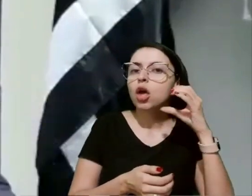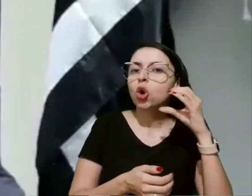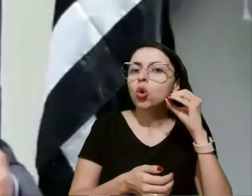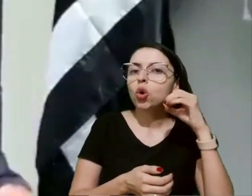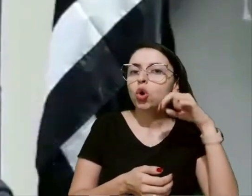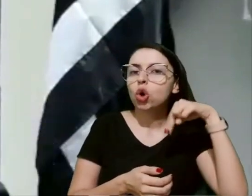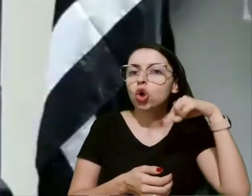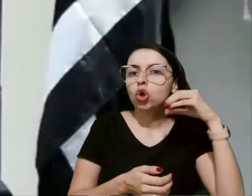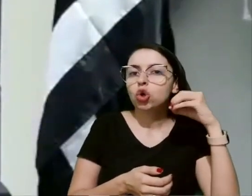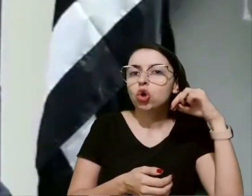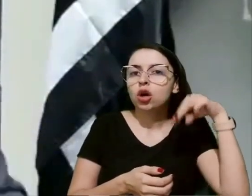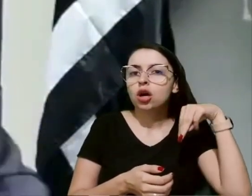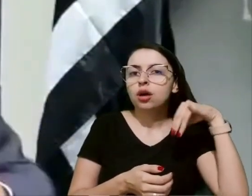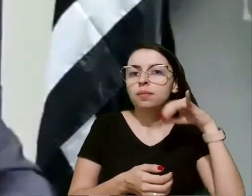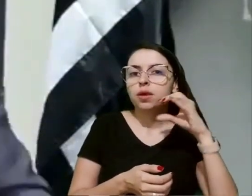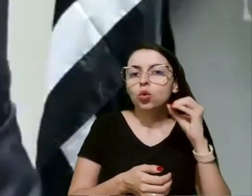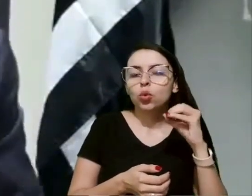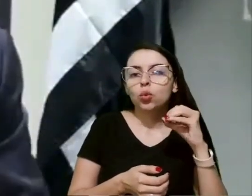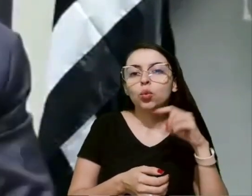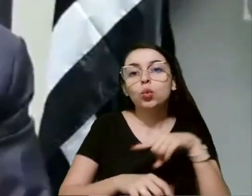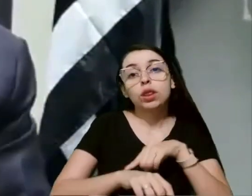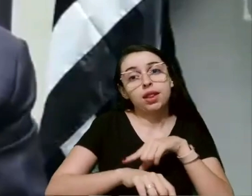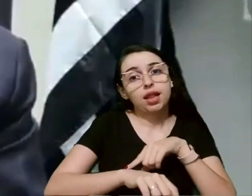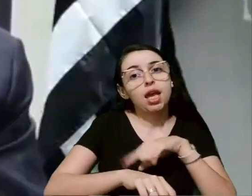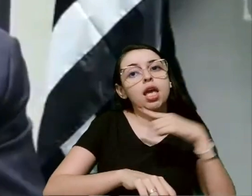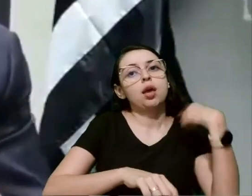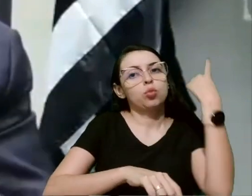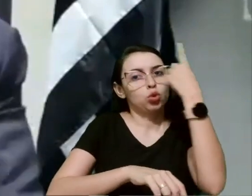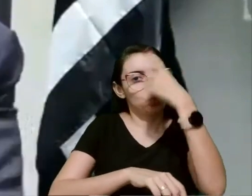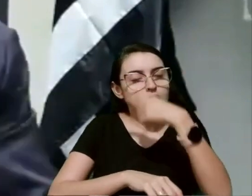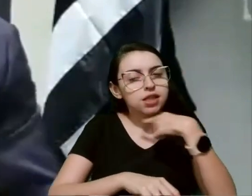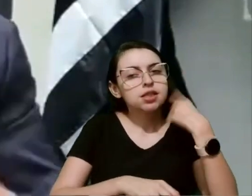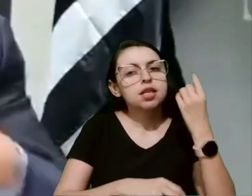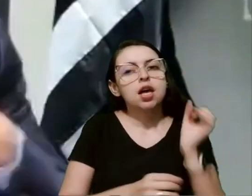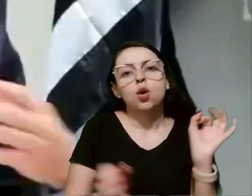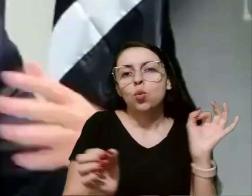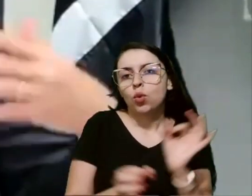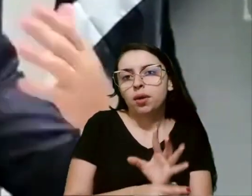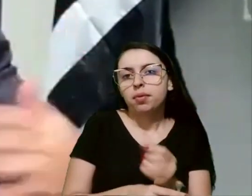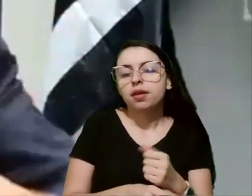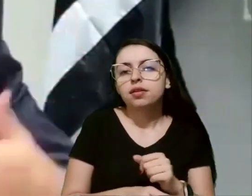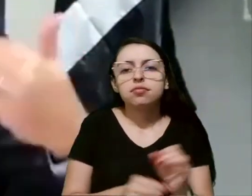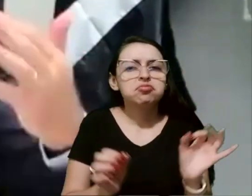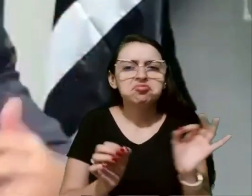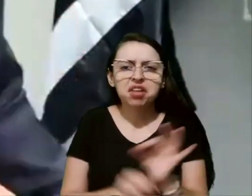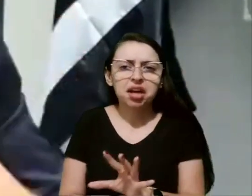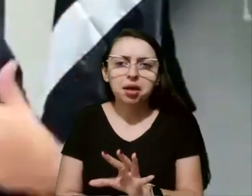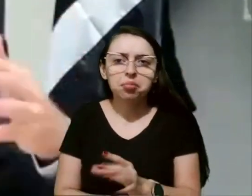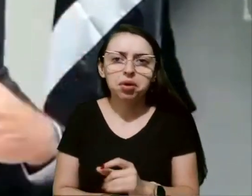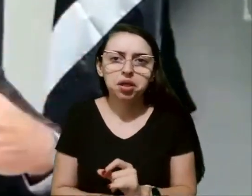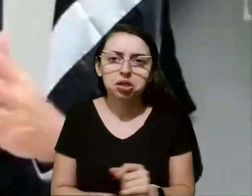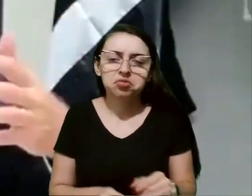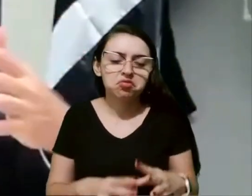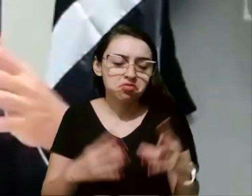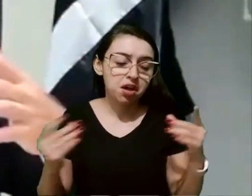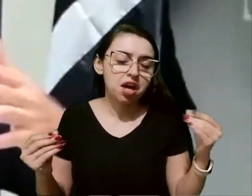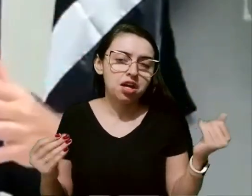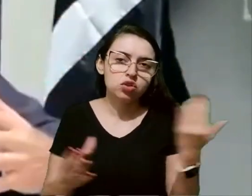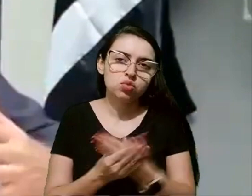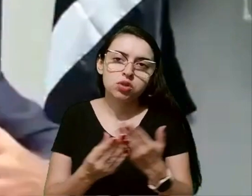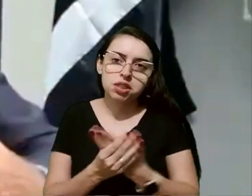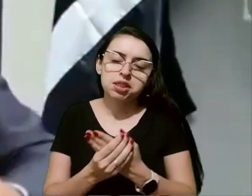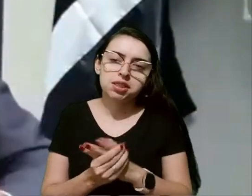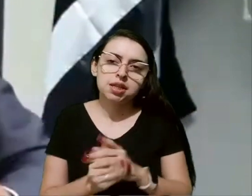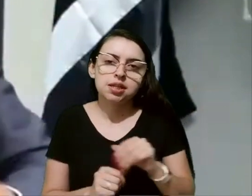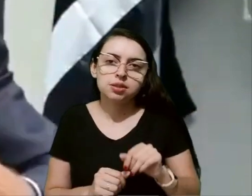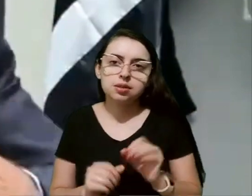a taxa judiciária ou contratar o advogado, mas é o tempo que você despende, o esforço que põe. Então isso vai selecionando, e a grande maioria dos casos,